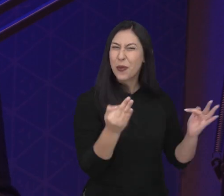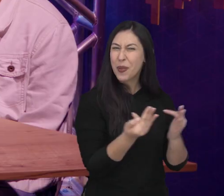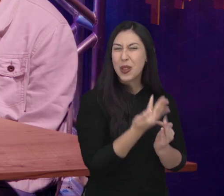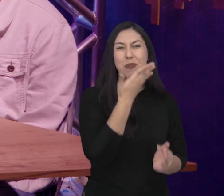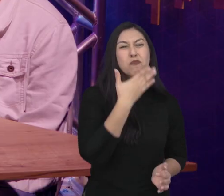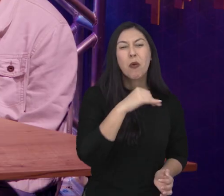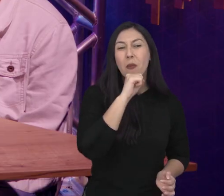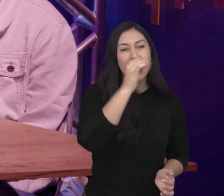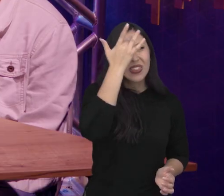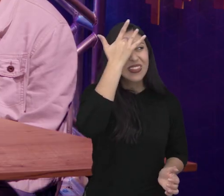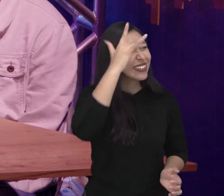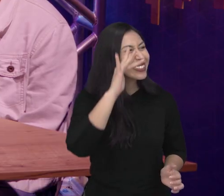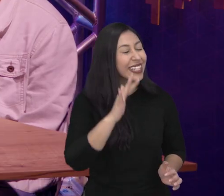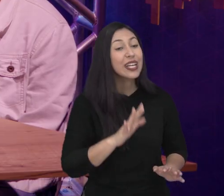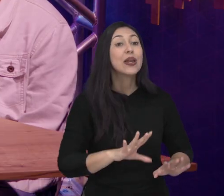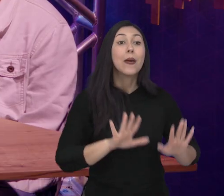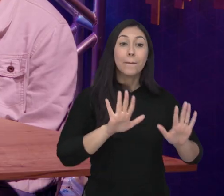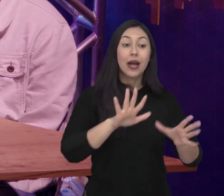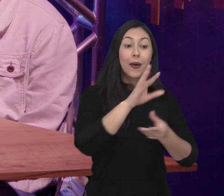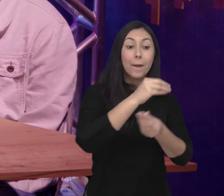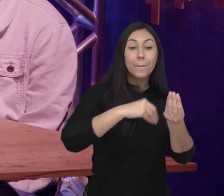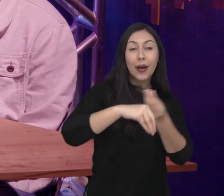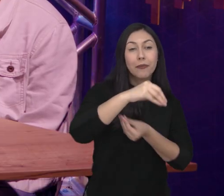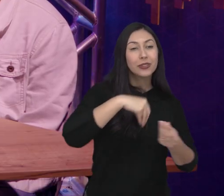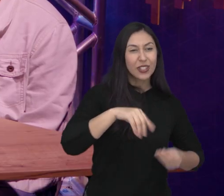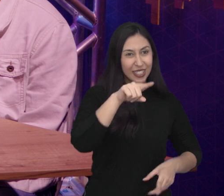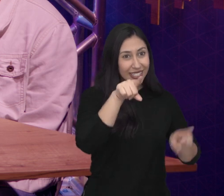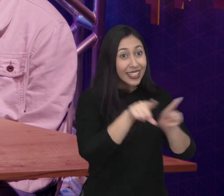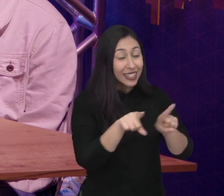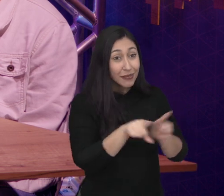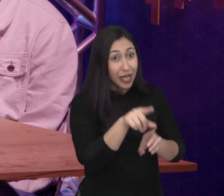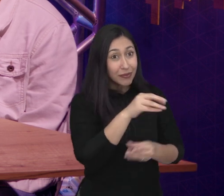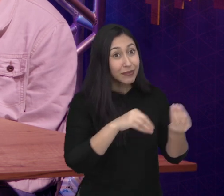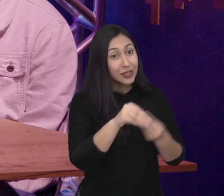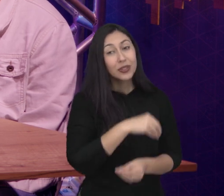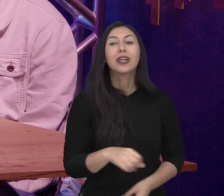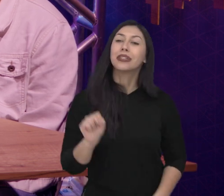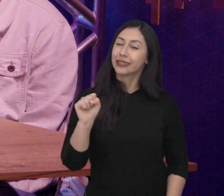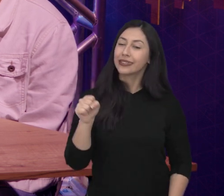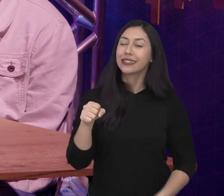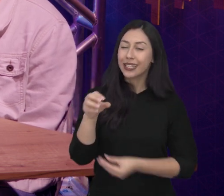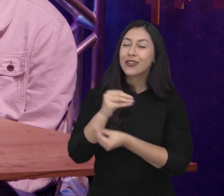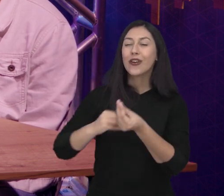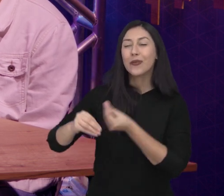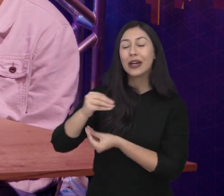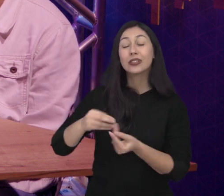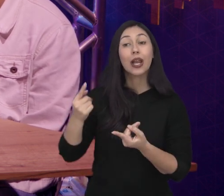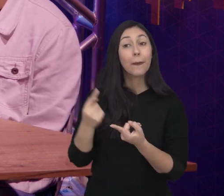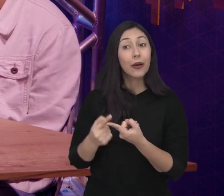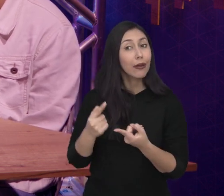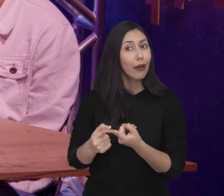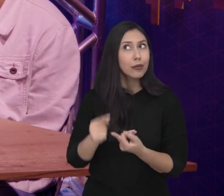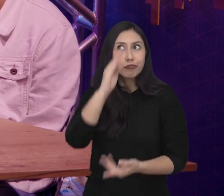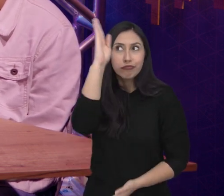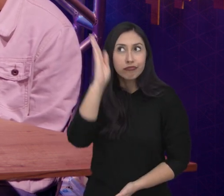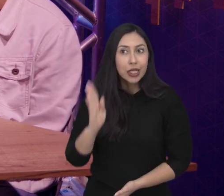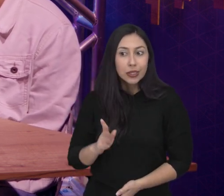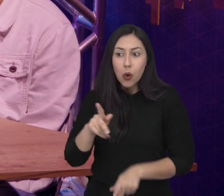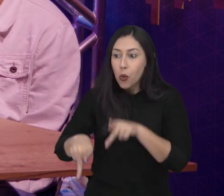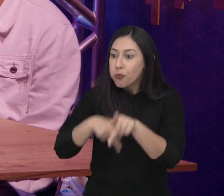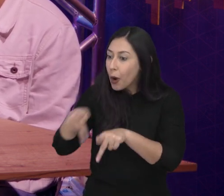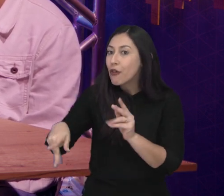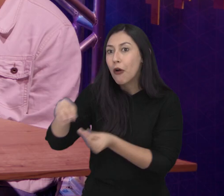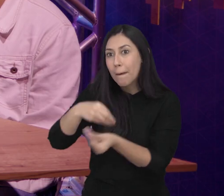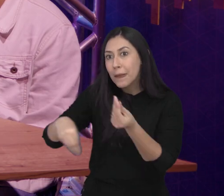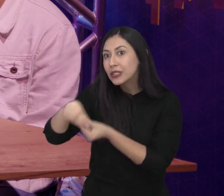história, mas sou uma mistura aí de coisas. Você também é uma mistura de coisas? Sou uma mistura de coisas, Vicky, porque o Brasil ele é isso,